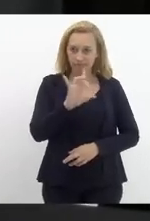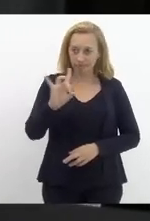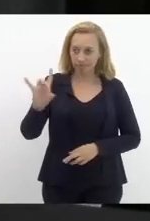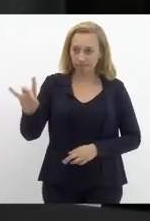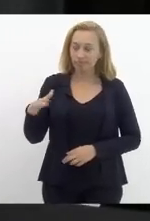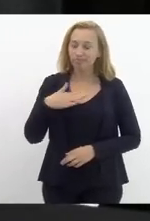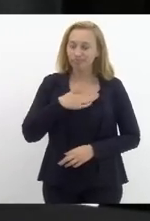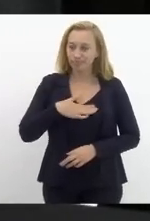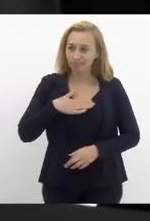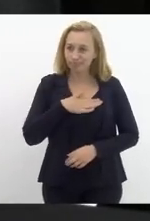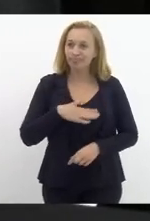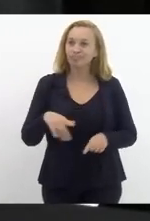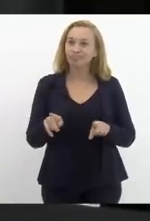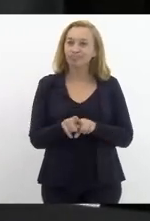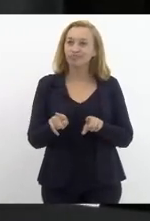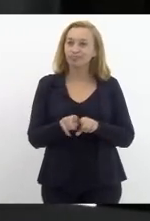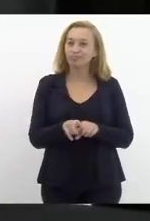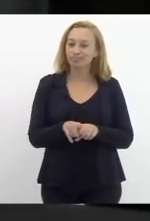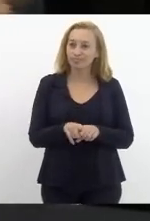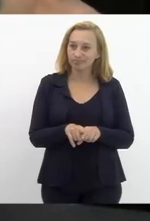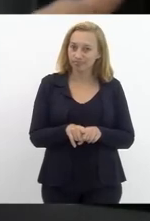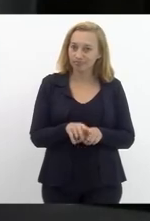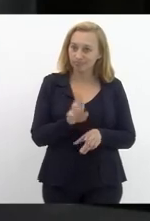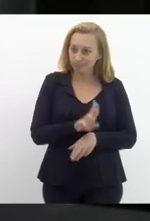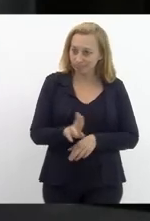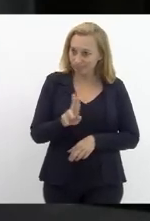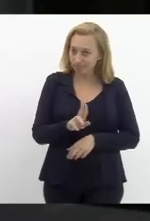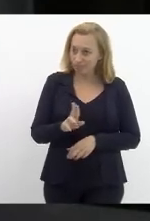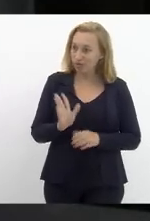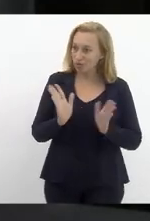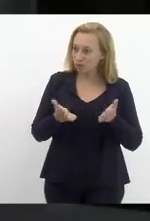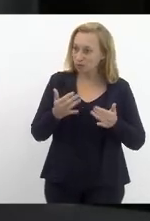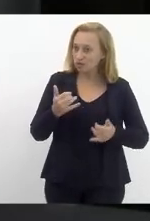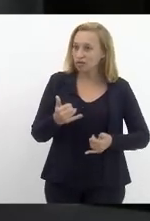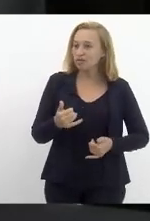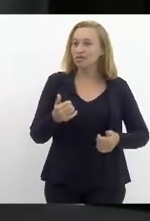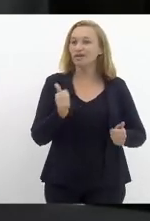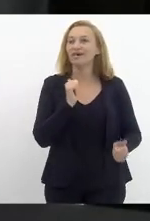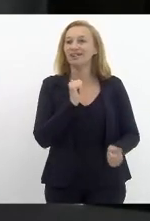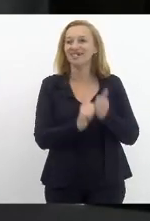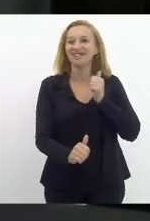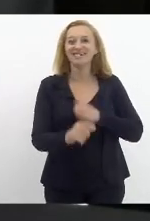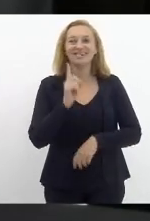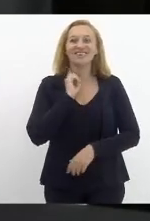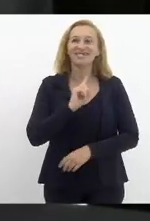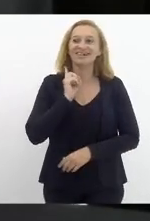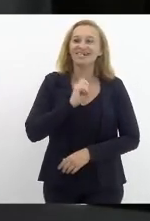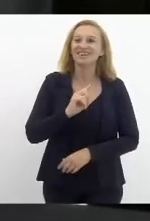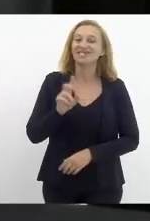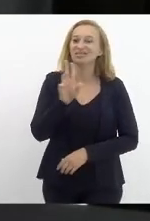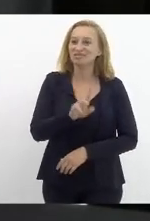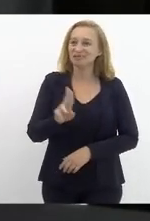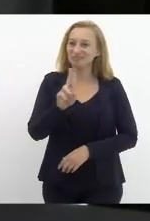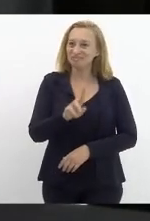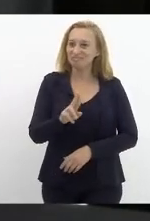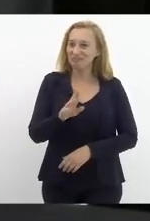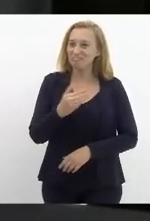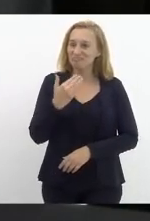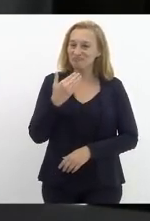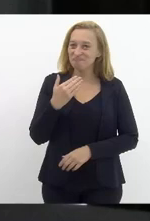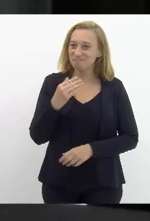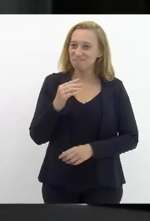eu gostaria, então, de usar, e uma vez que hoje tem jogo do Flamengo, eu gostaria de usar e fazer uma pequena